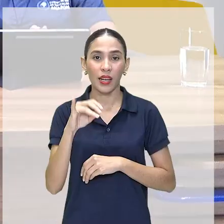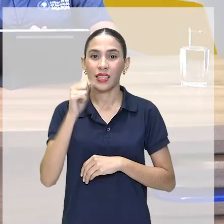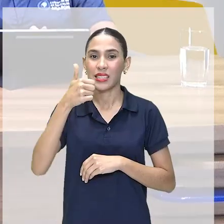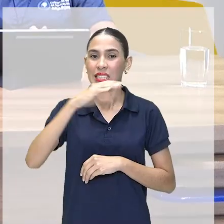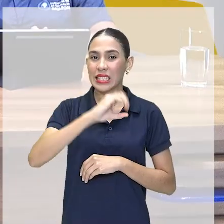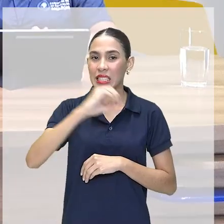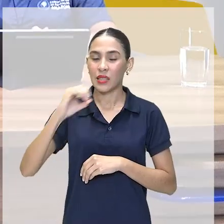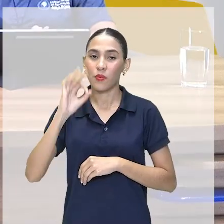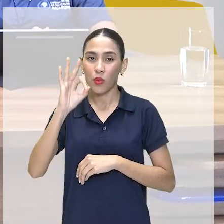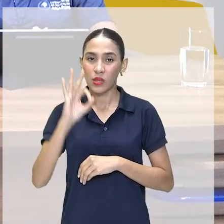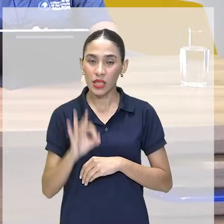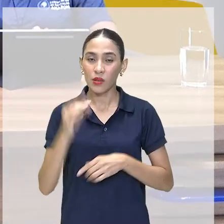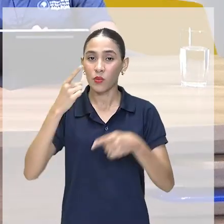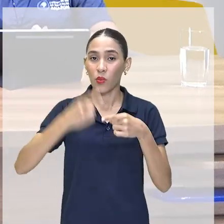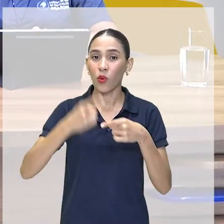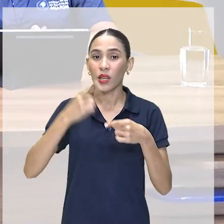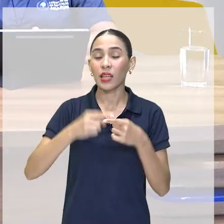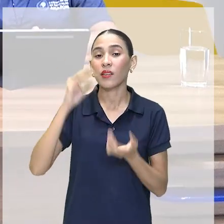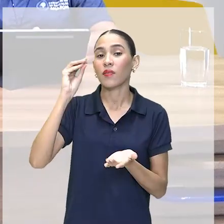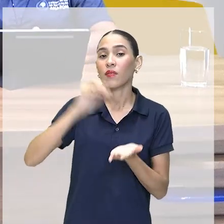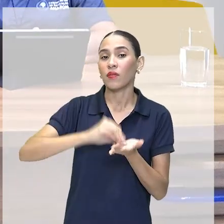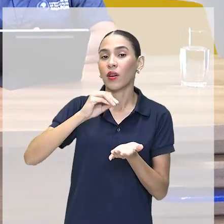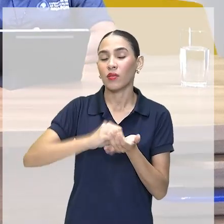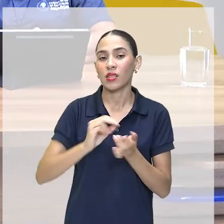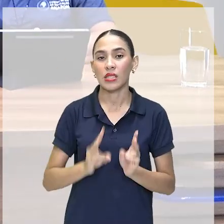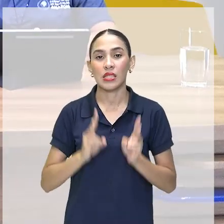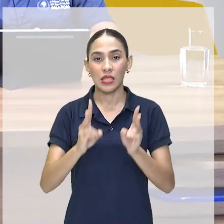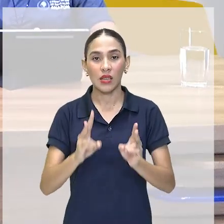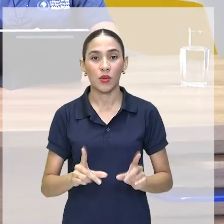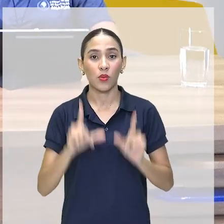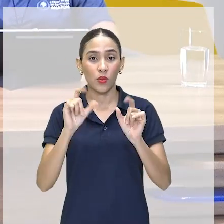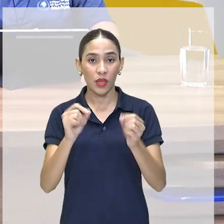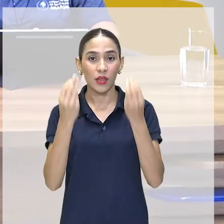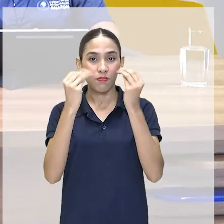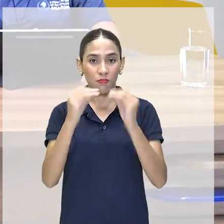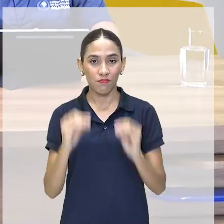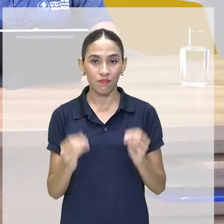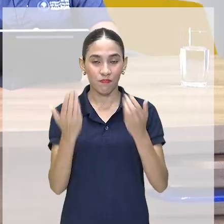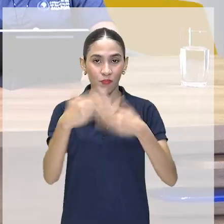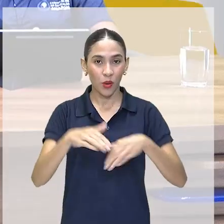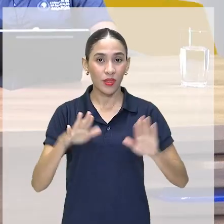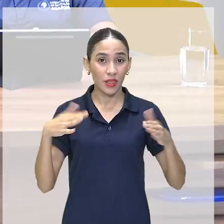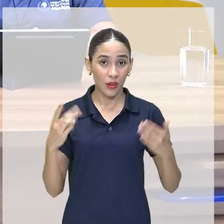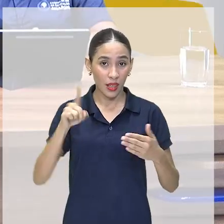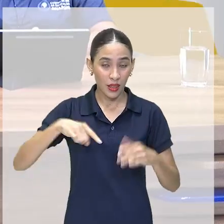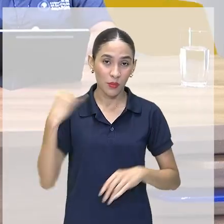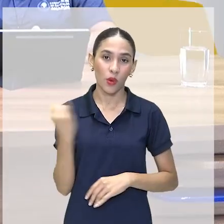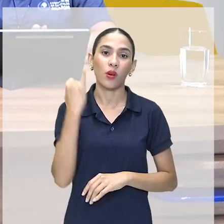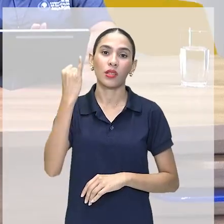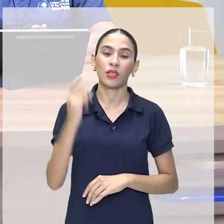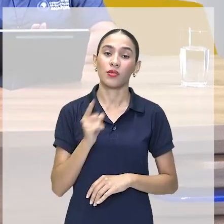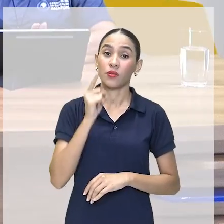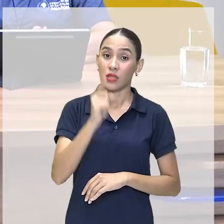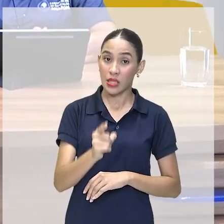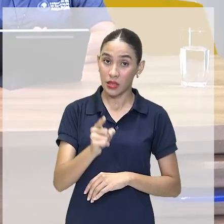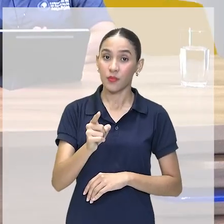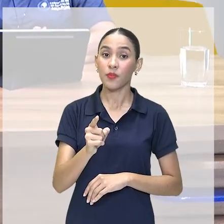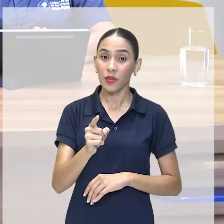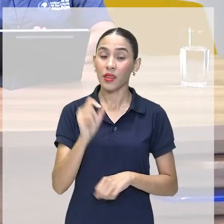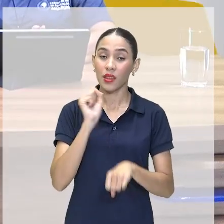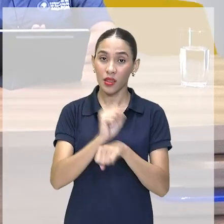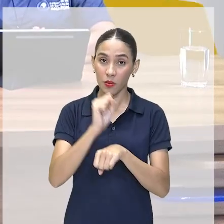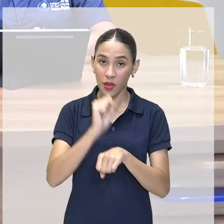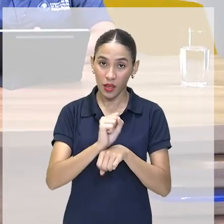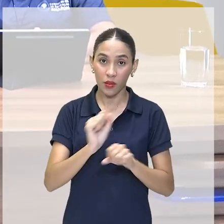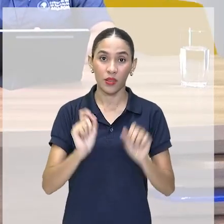em 100%. Por quê? Porque vai ficar faltando sempre o lançamento da avaliação. Então, é de fundamental importância